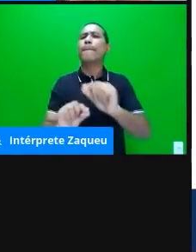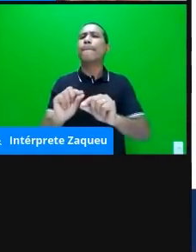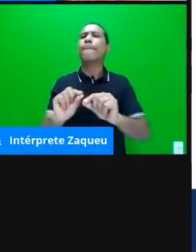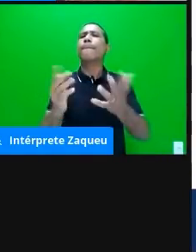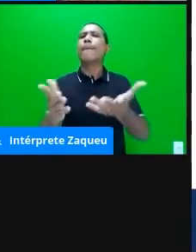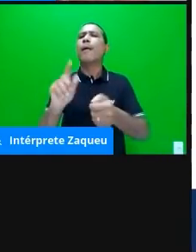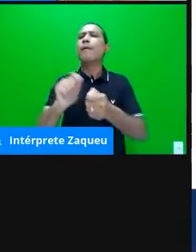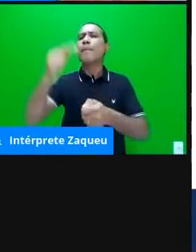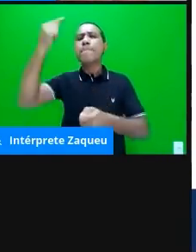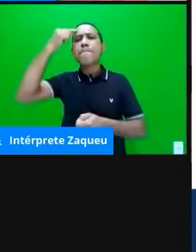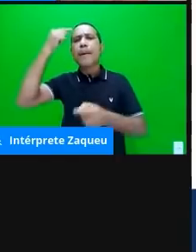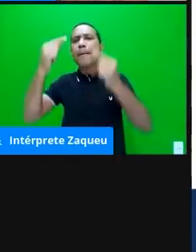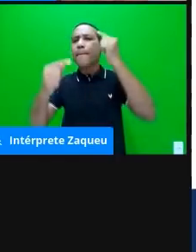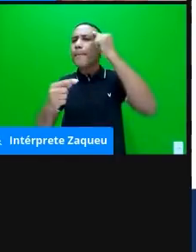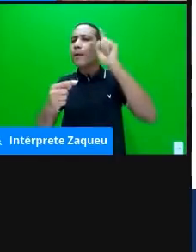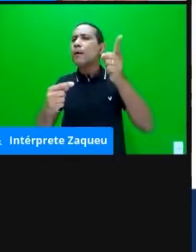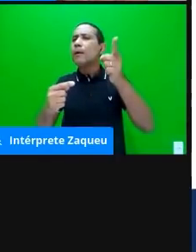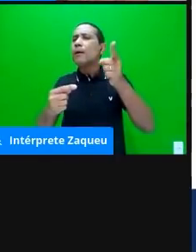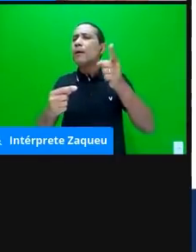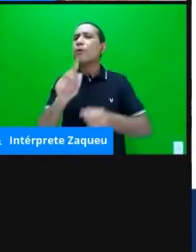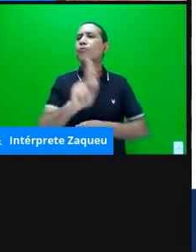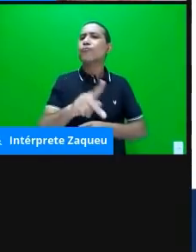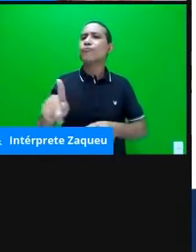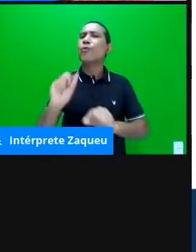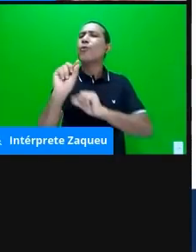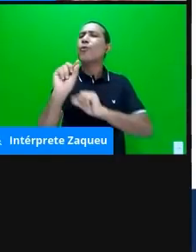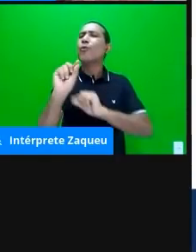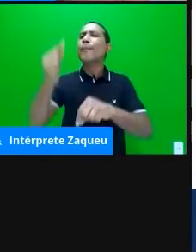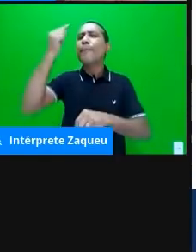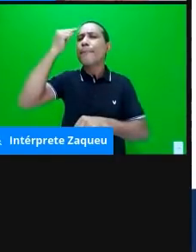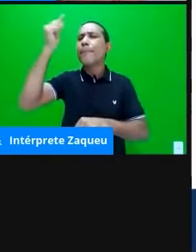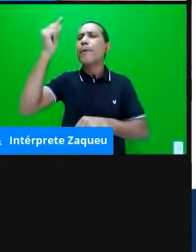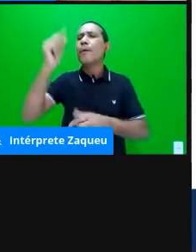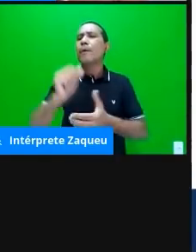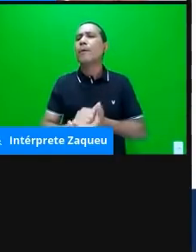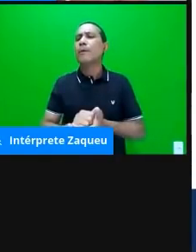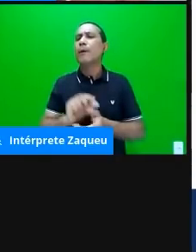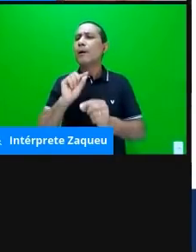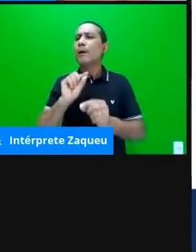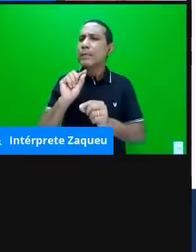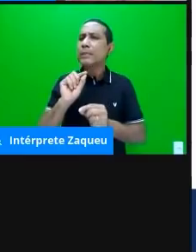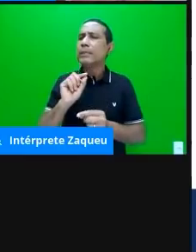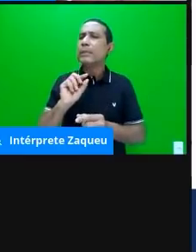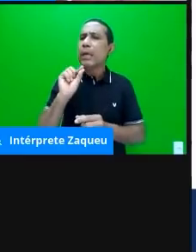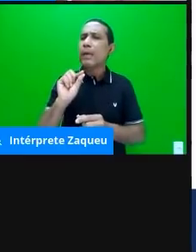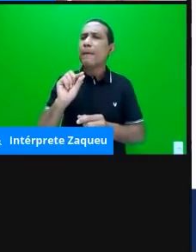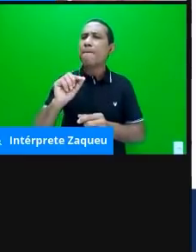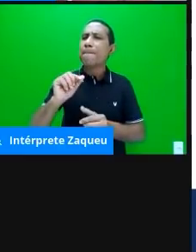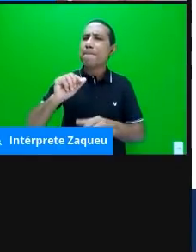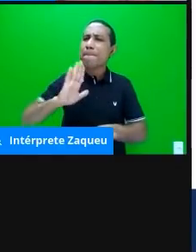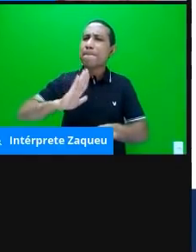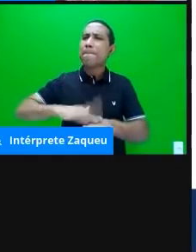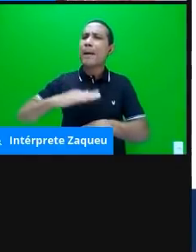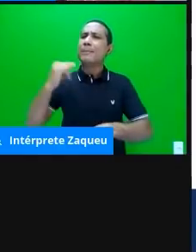gente refletir, enquanto educadores, né, que é cada vez mais essencial